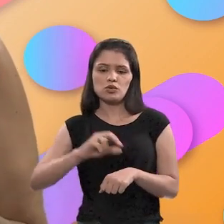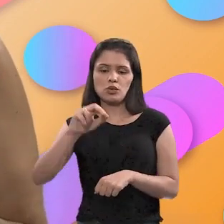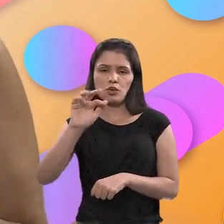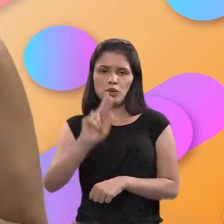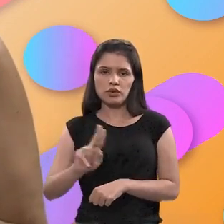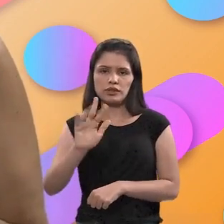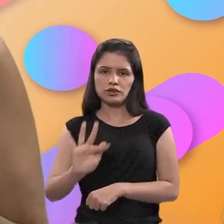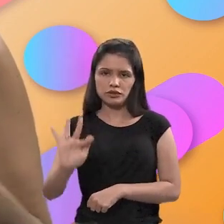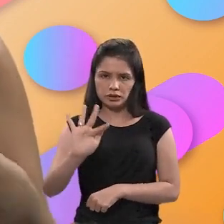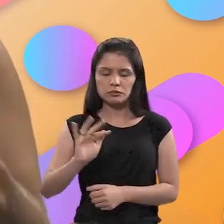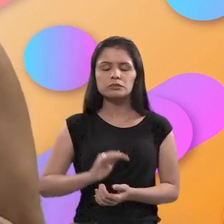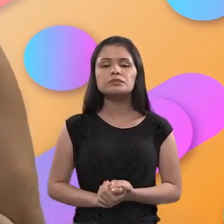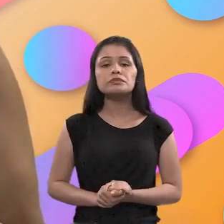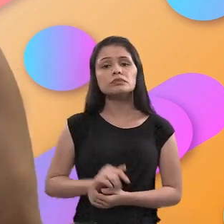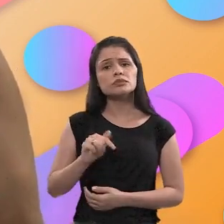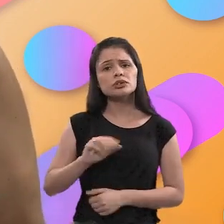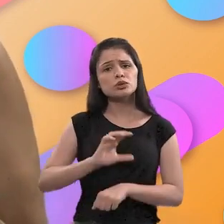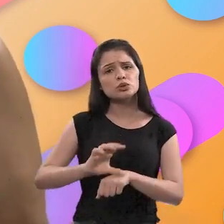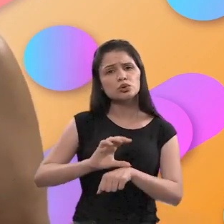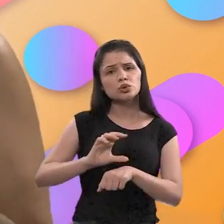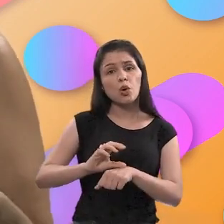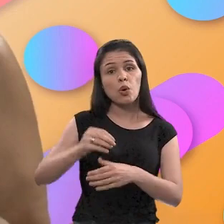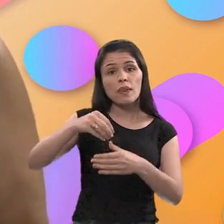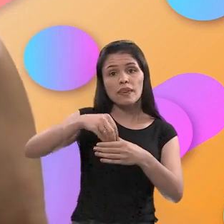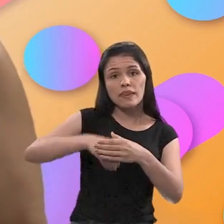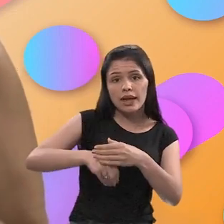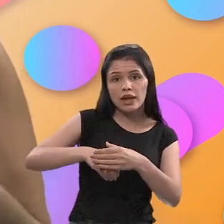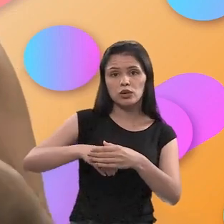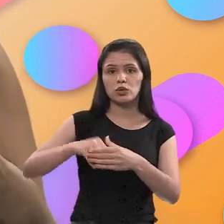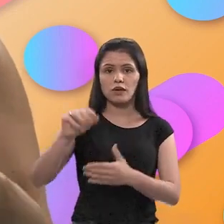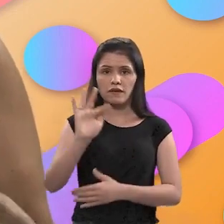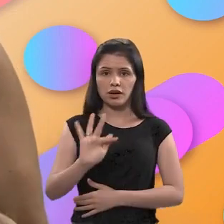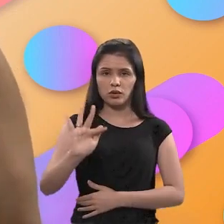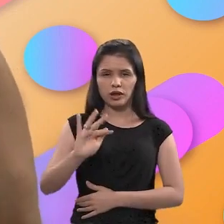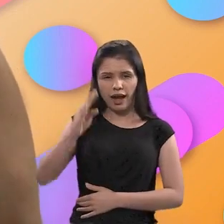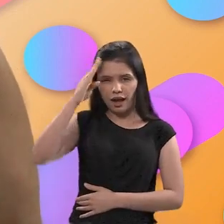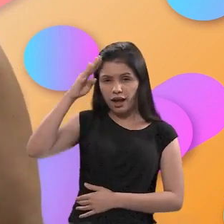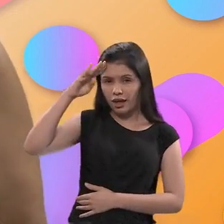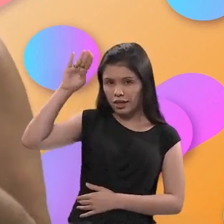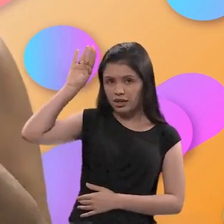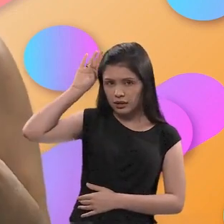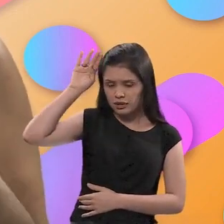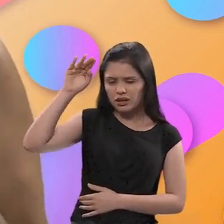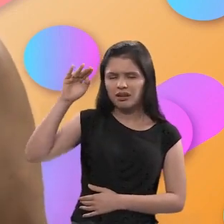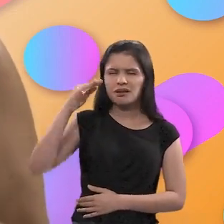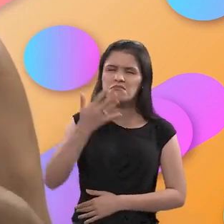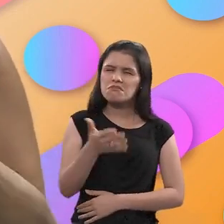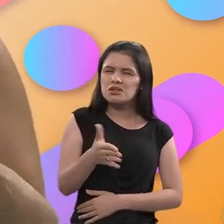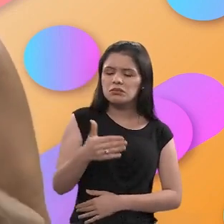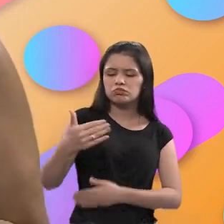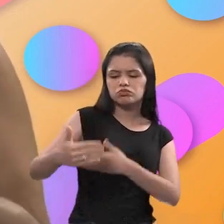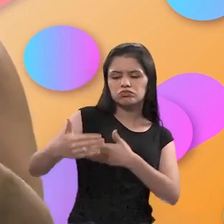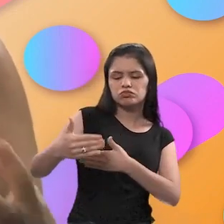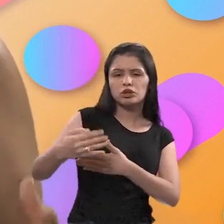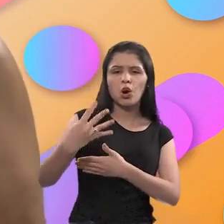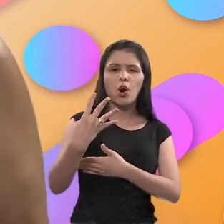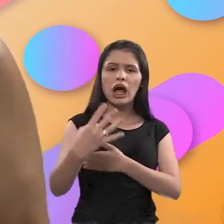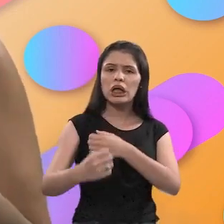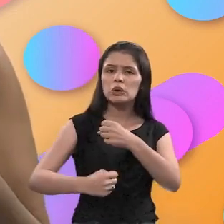curso postado na academia, com uma formação profissional que se alonga por 4 anos,